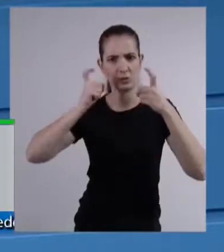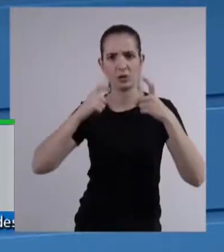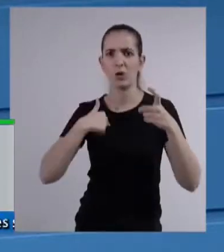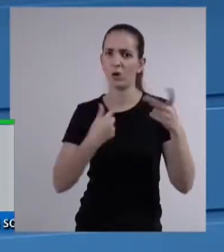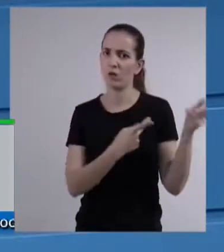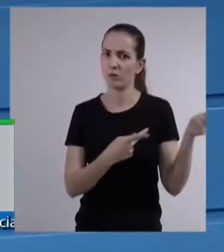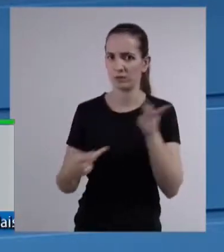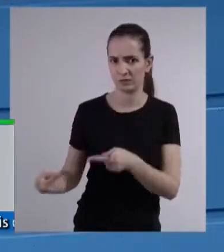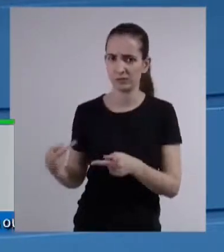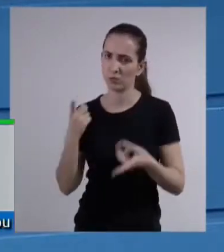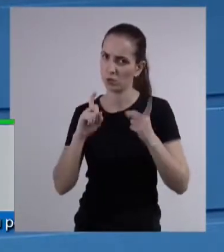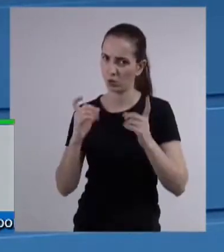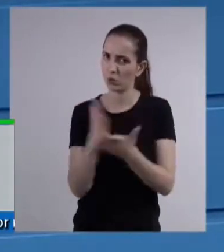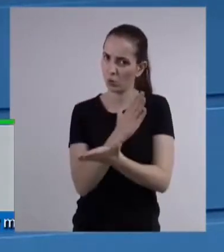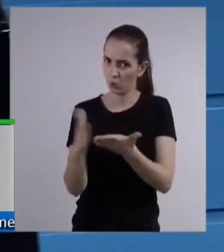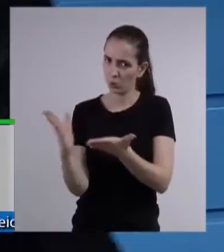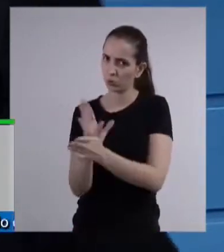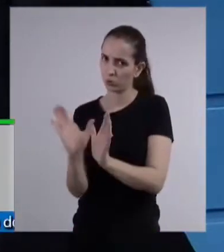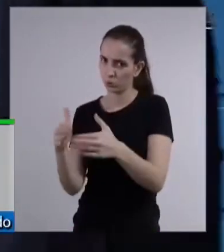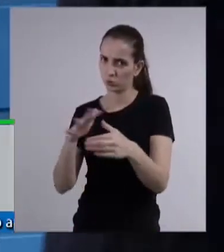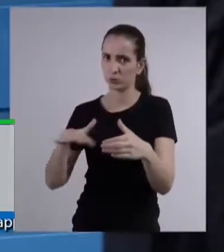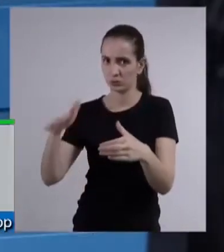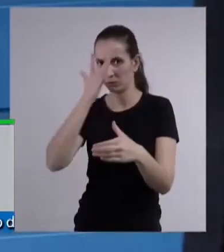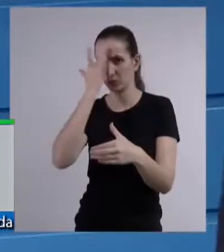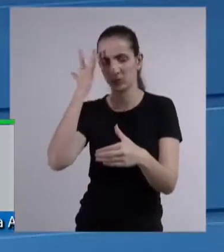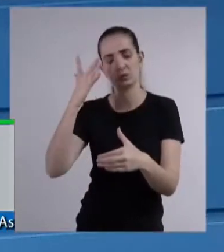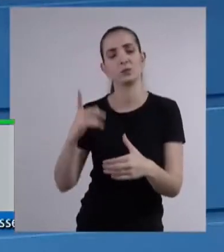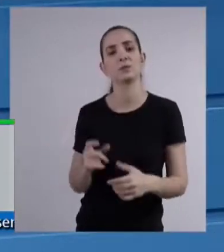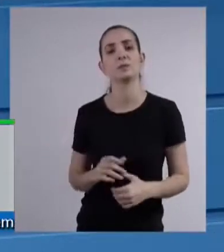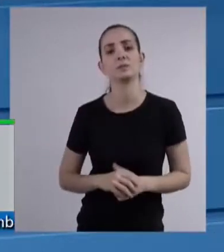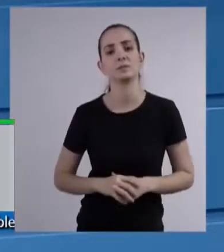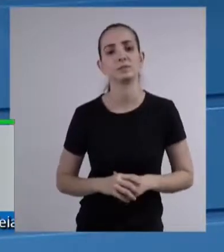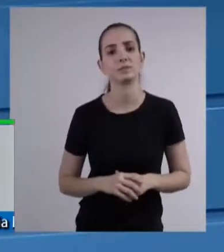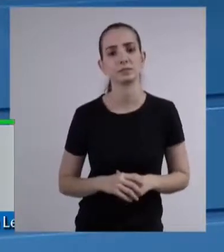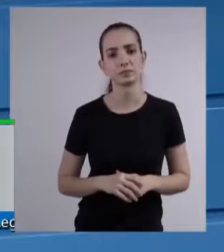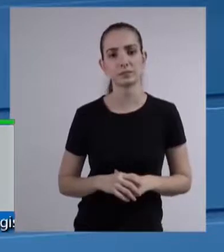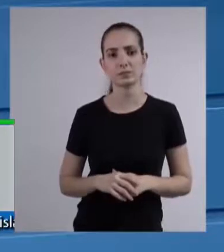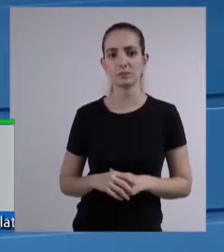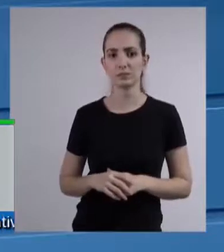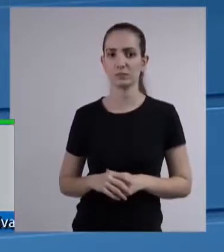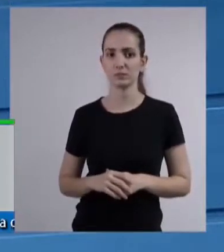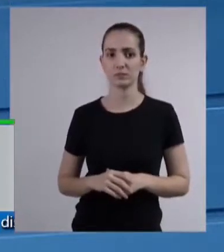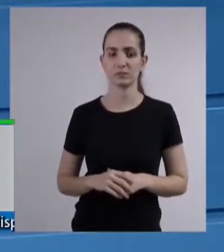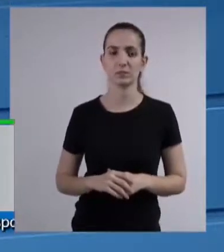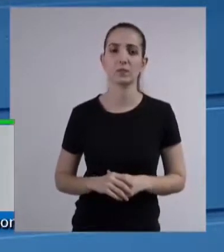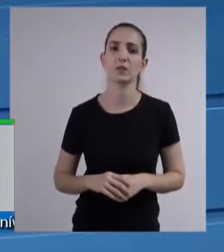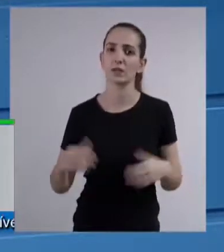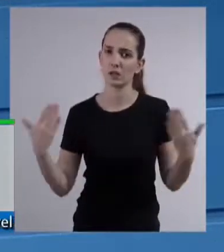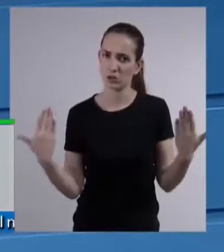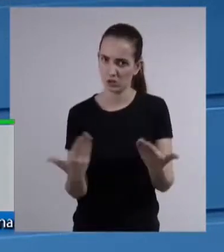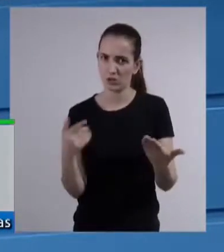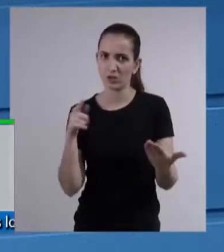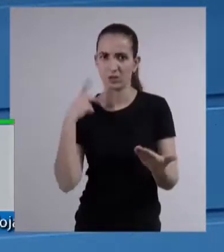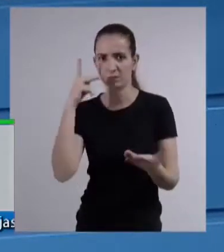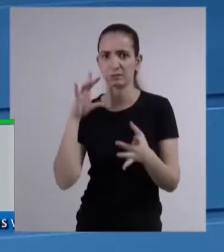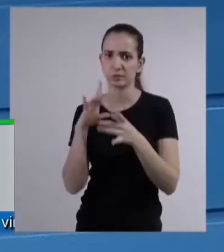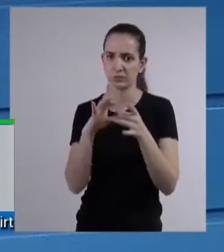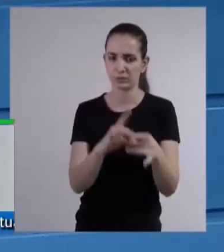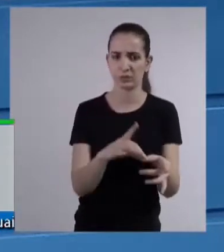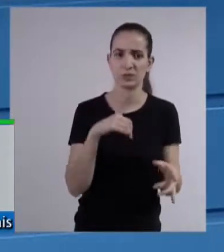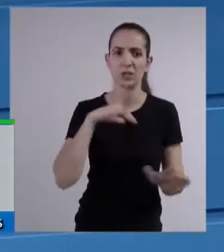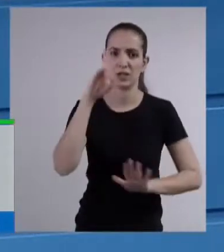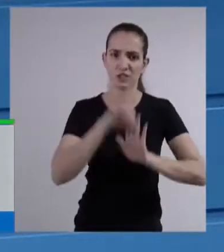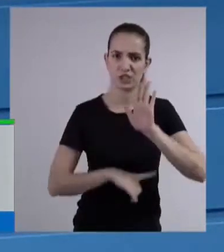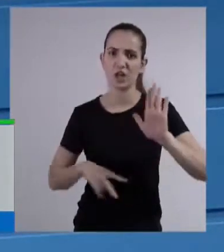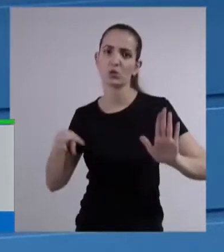fiz, uma reunião com algumas pessoas, e o reflexo dessa situação de corte de